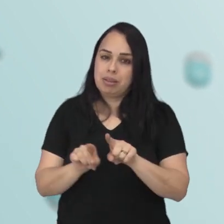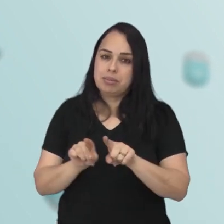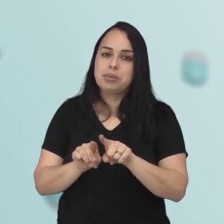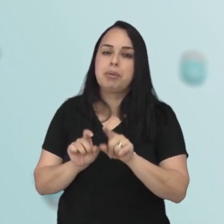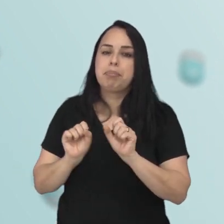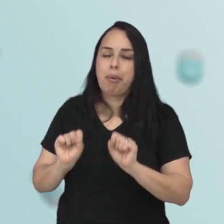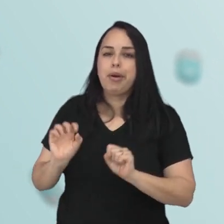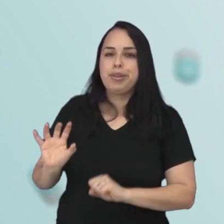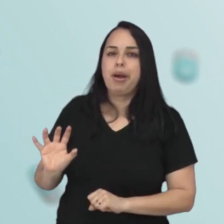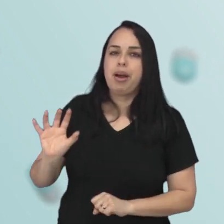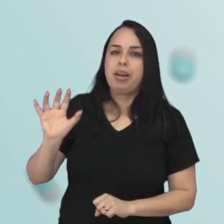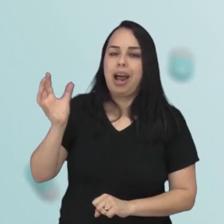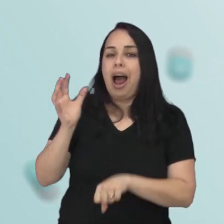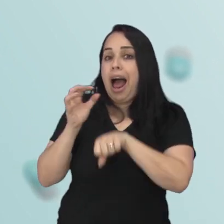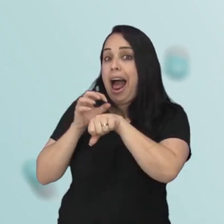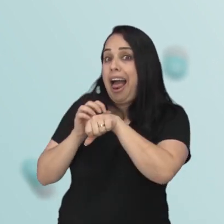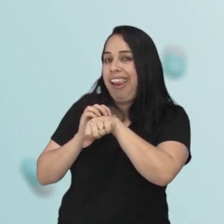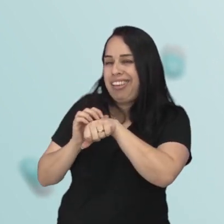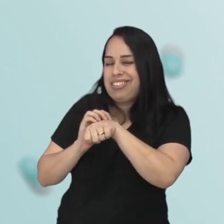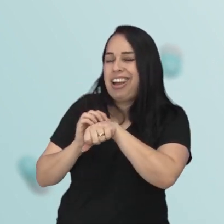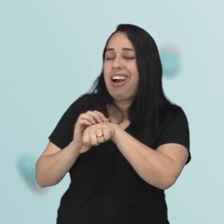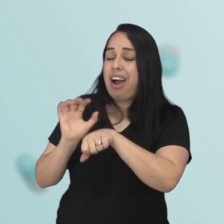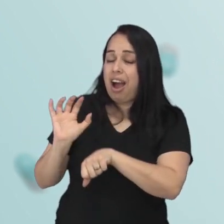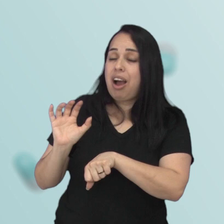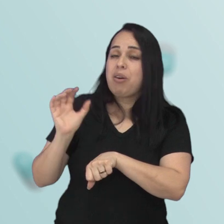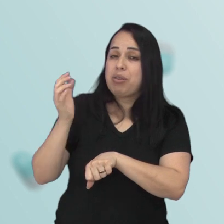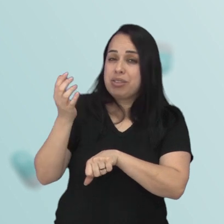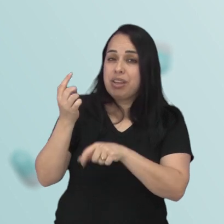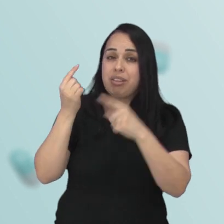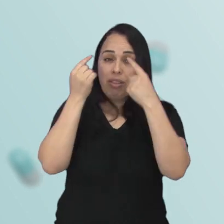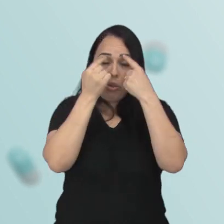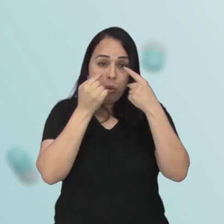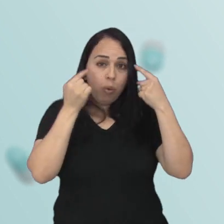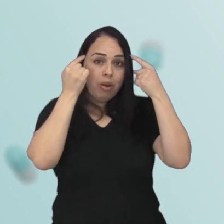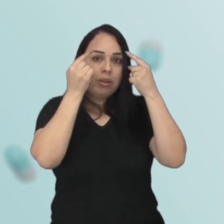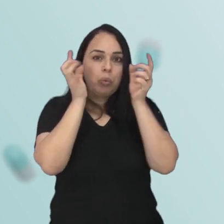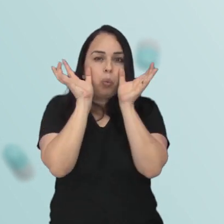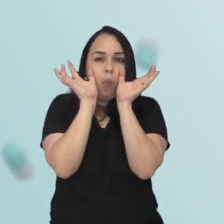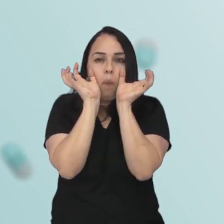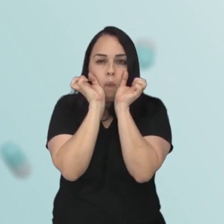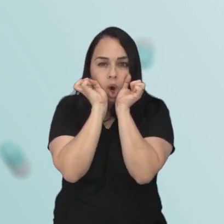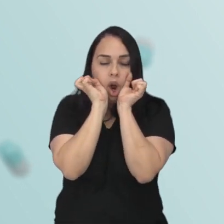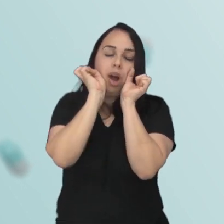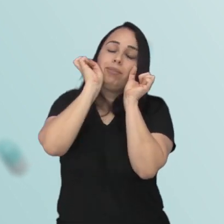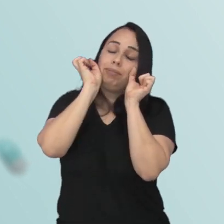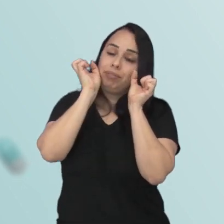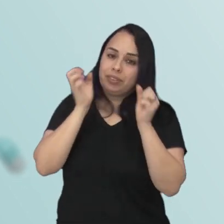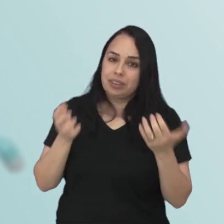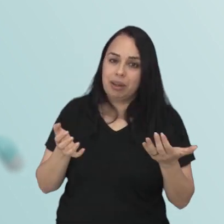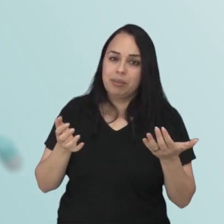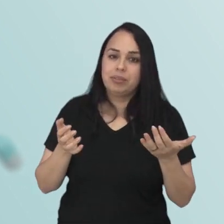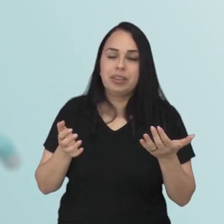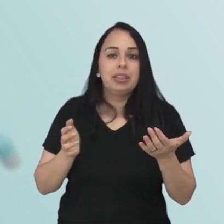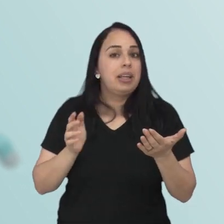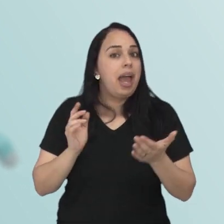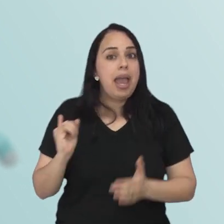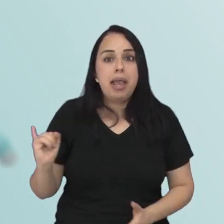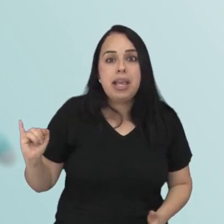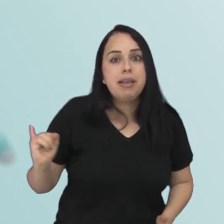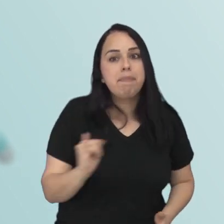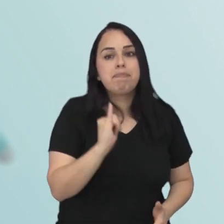disso, ela também pode causar alergias nos olhos, ressecamento da pele.